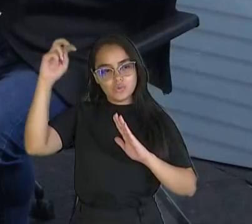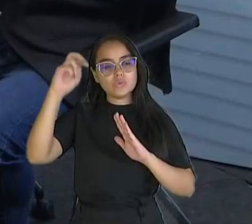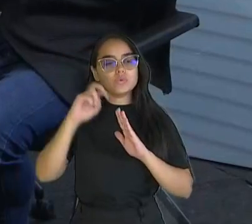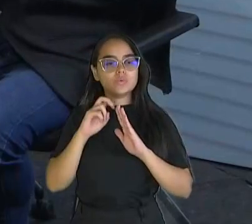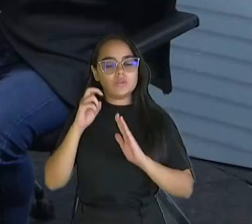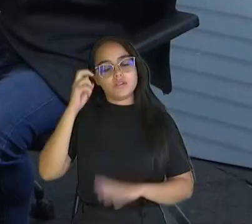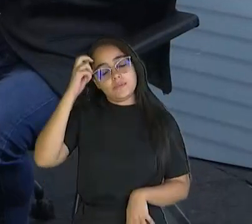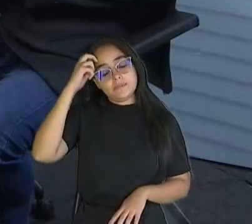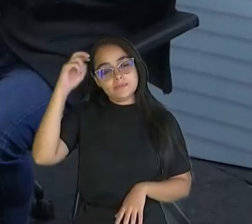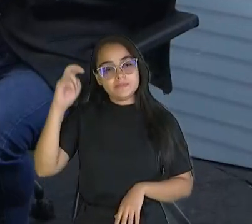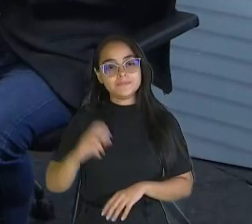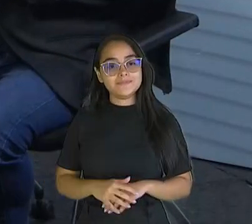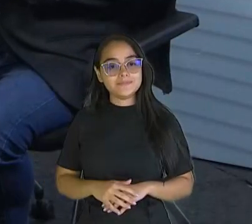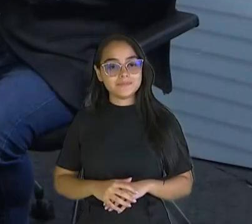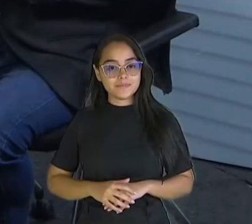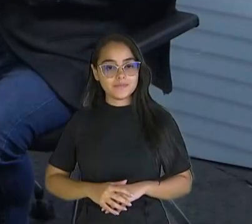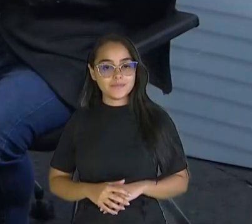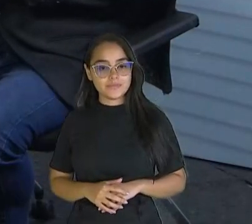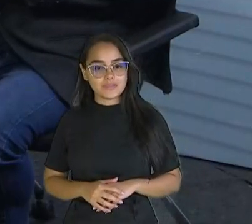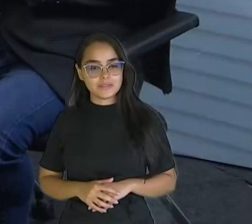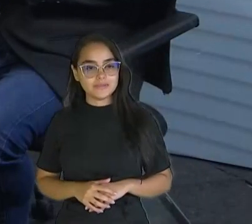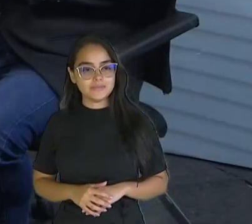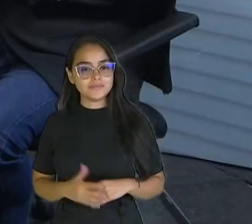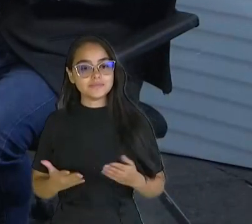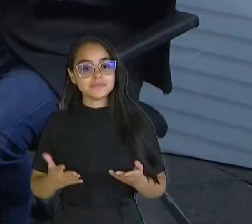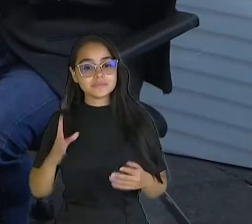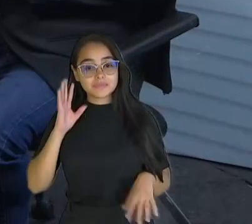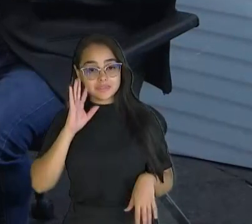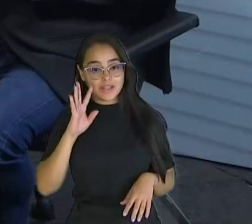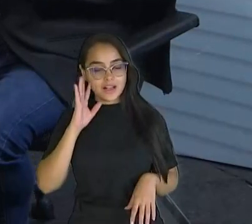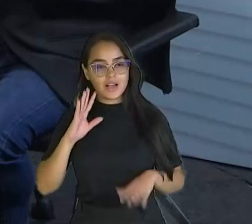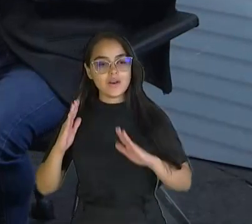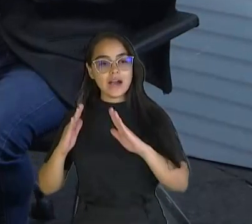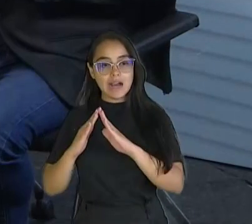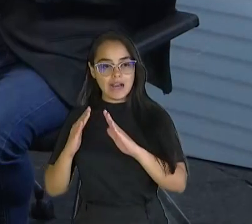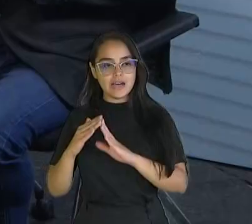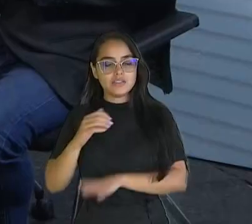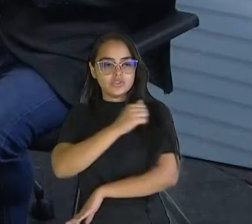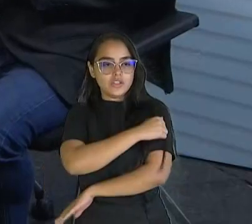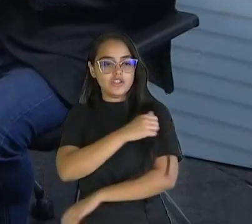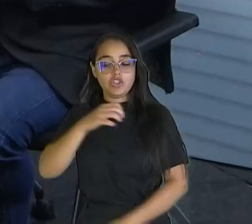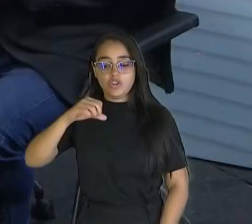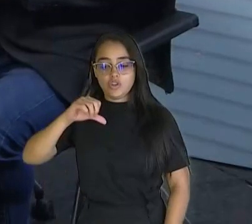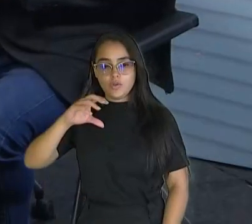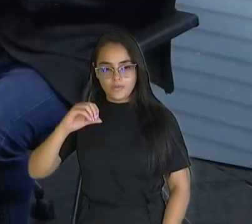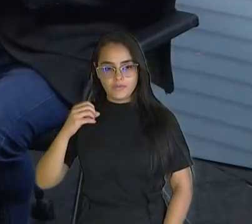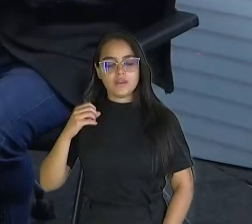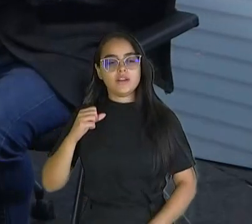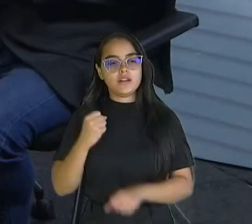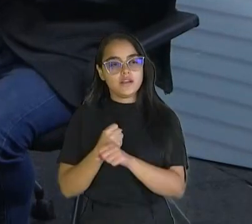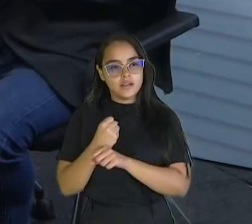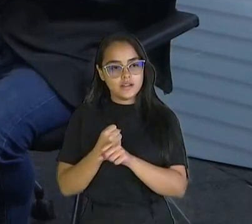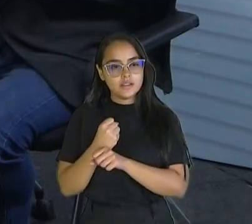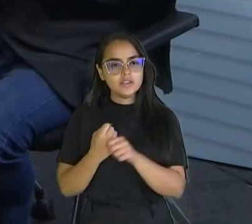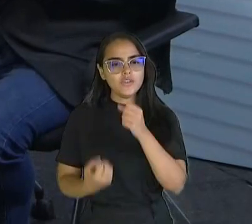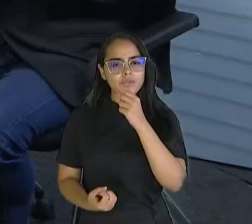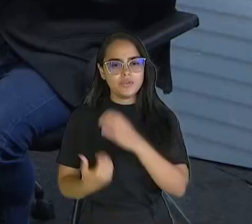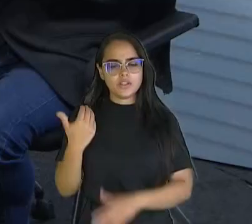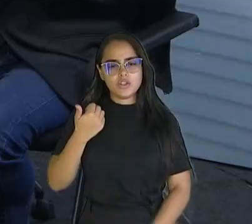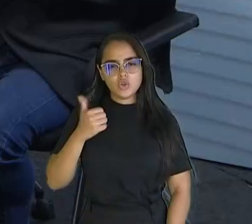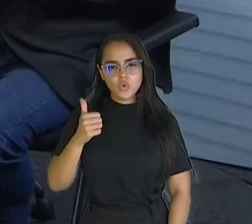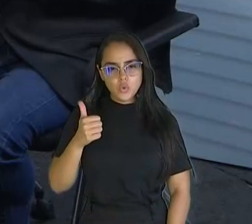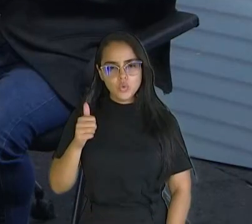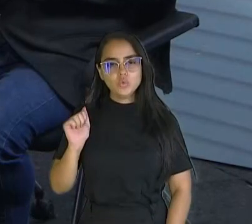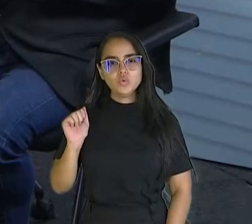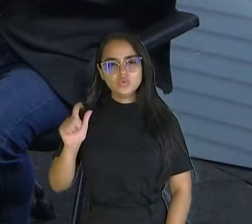sim, sim. Muito bem. Bom, então, que legal, a Casa do Estudante de 90 anos. Agora, me diga uma coisa, o Thaís. Ela foi fundada em 11